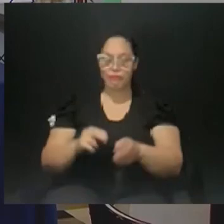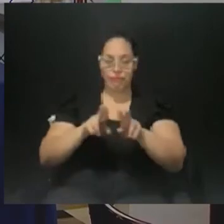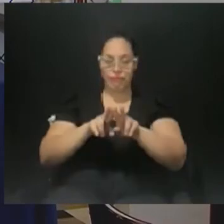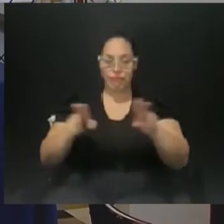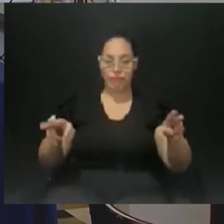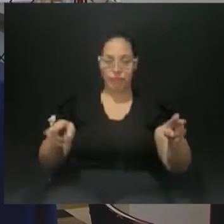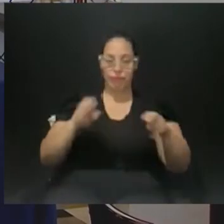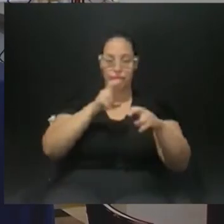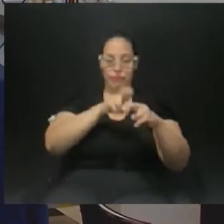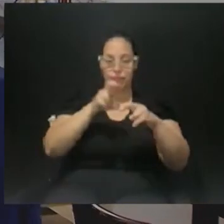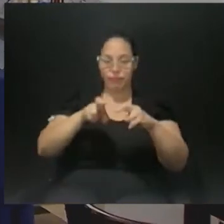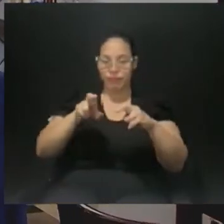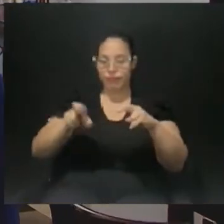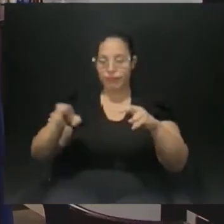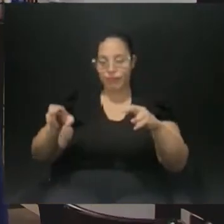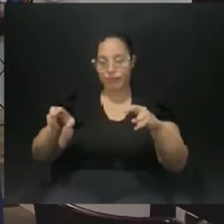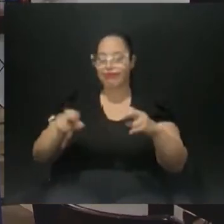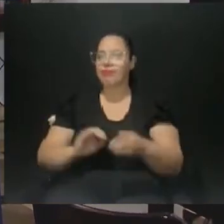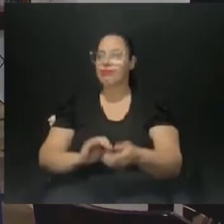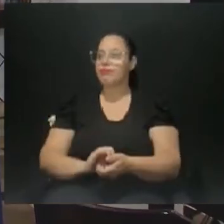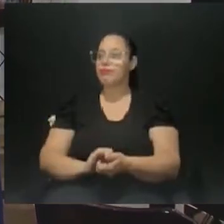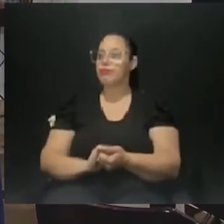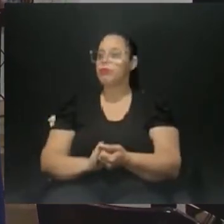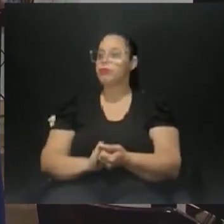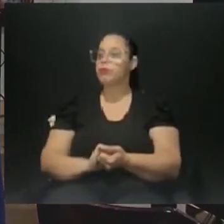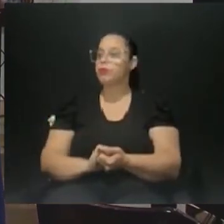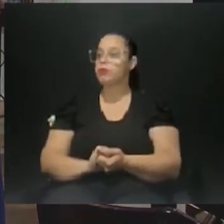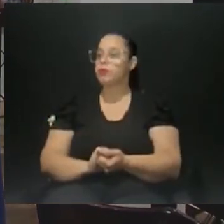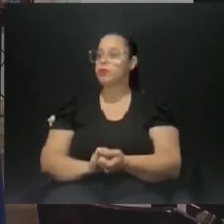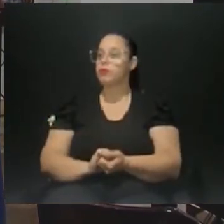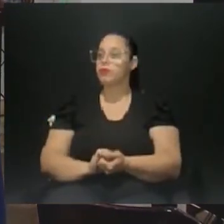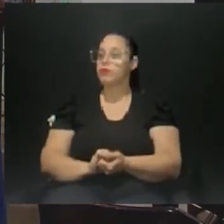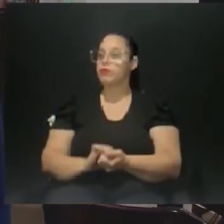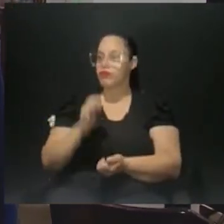Convidamos os componentes da mesa a tomarem assento.